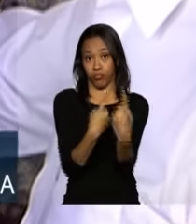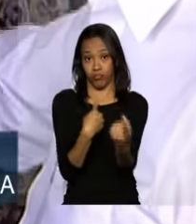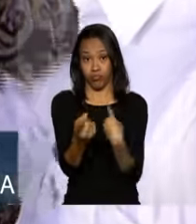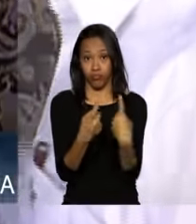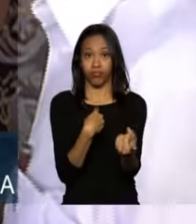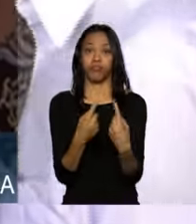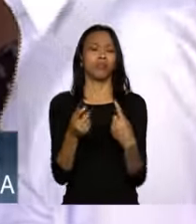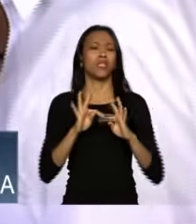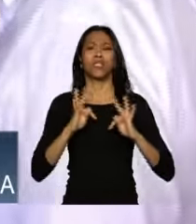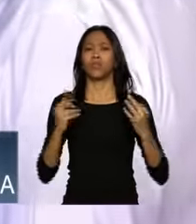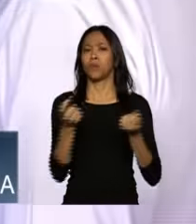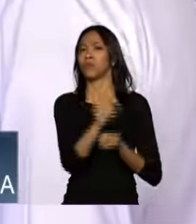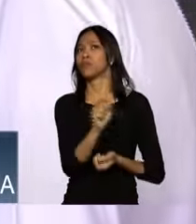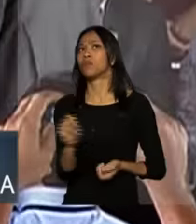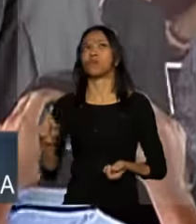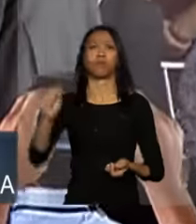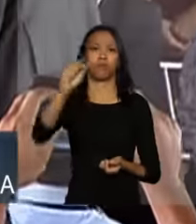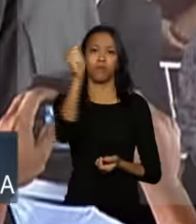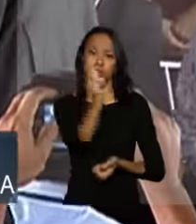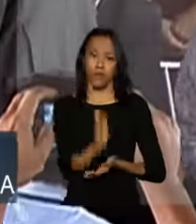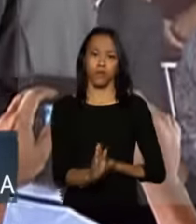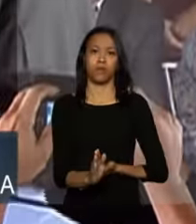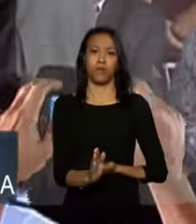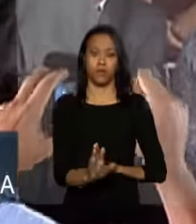infraestrutura em todo o país.